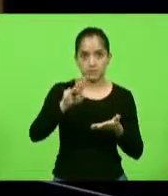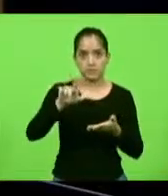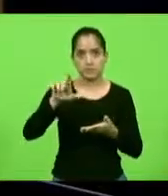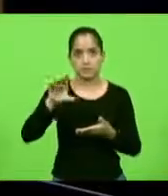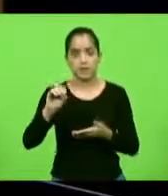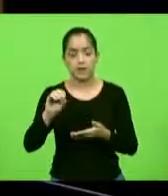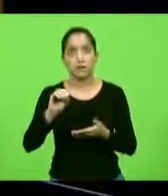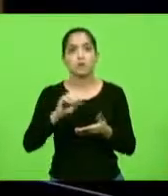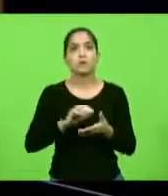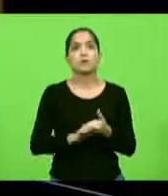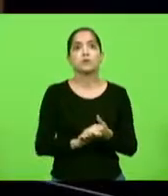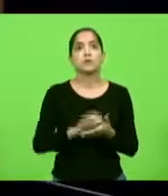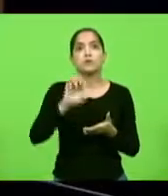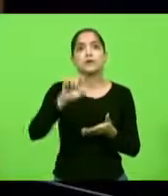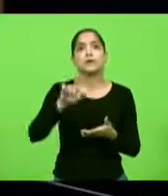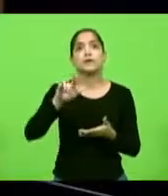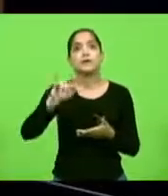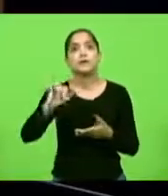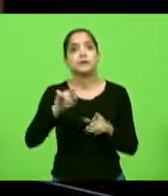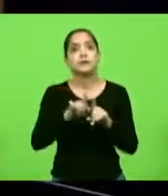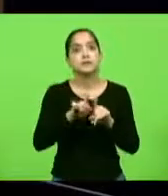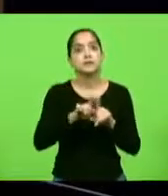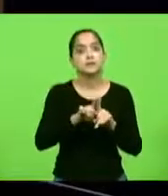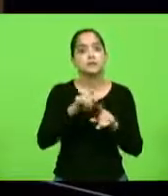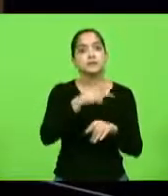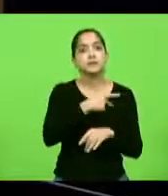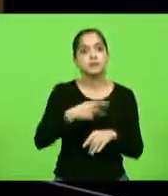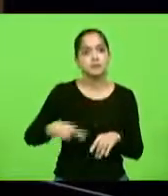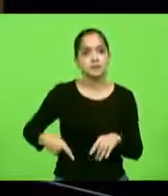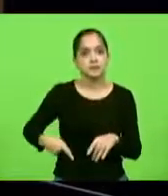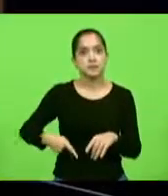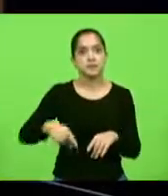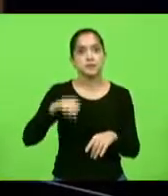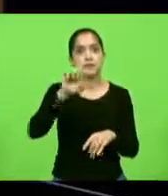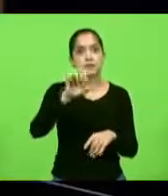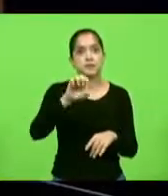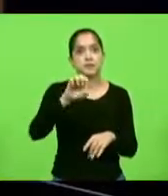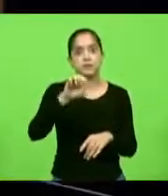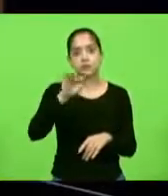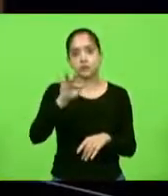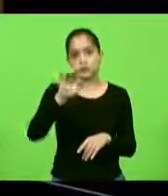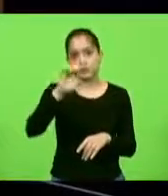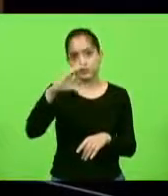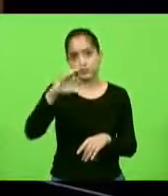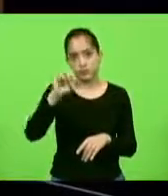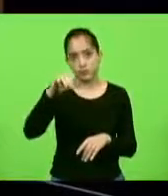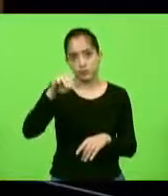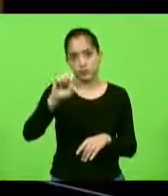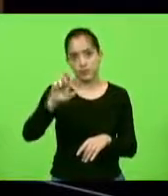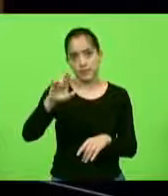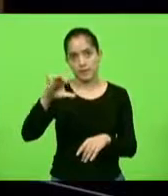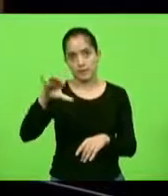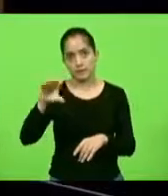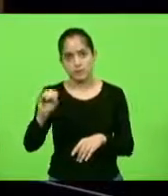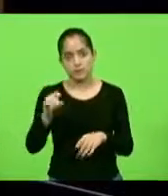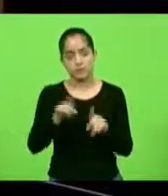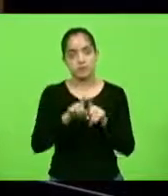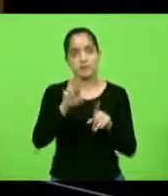Buligon, o presidente da FEComércio, Bruno Breithal, a Rose,